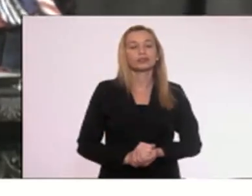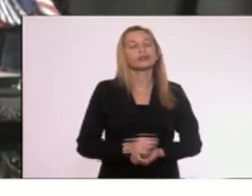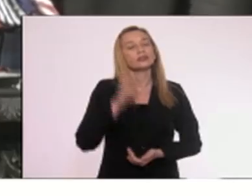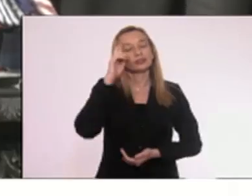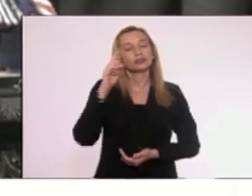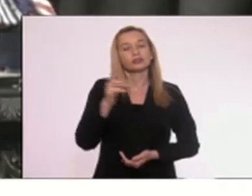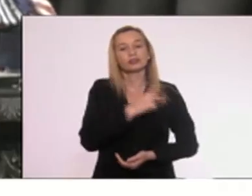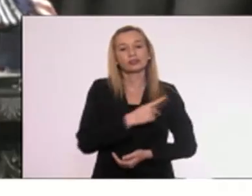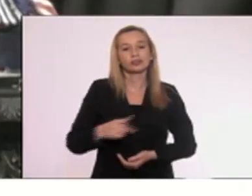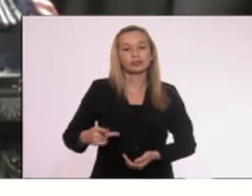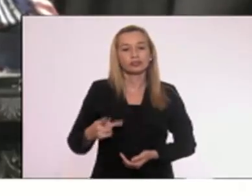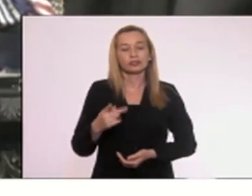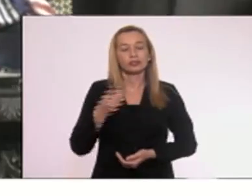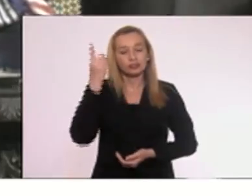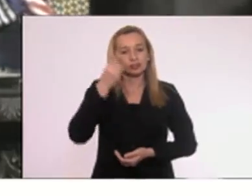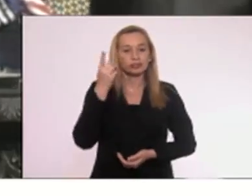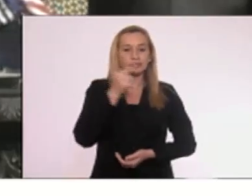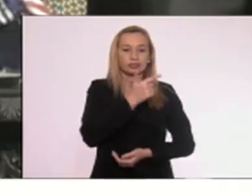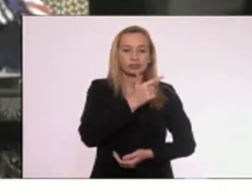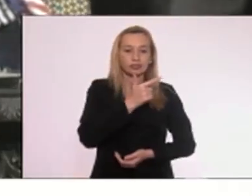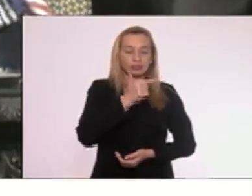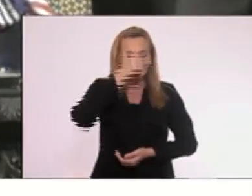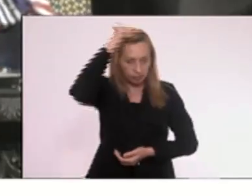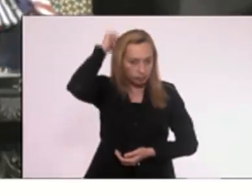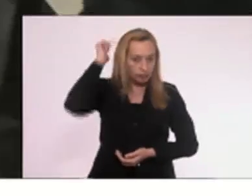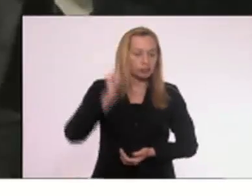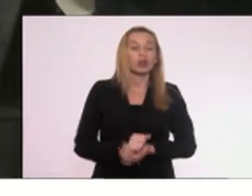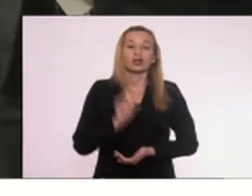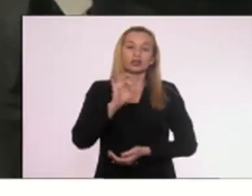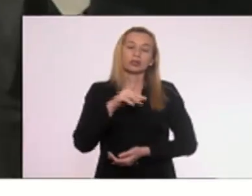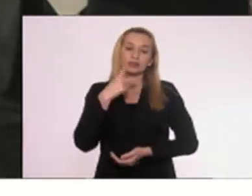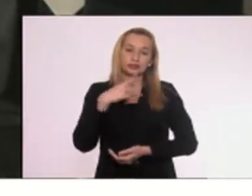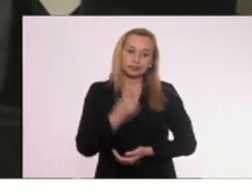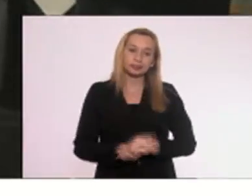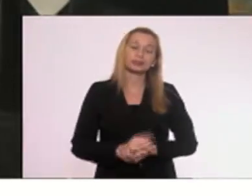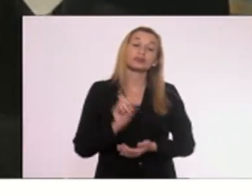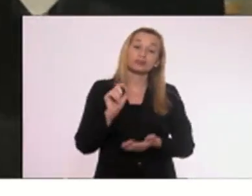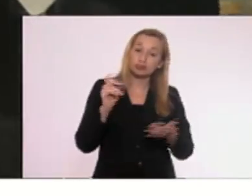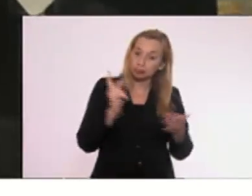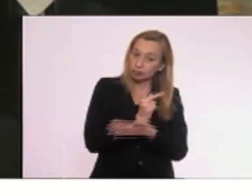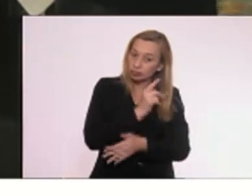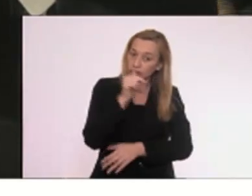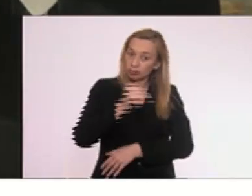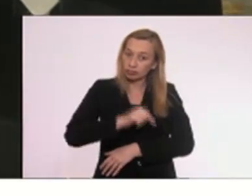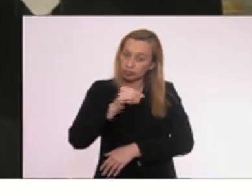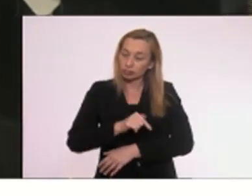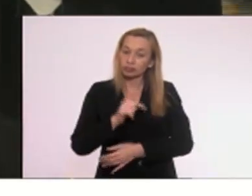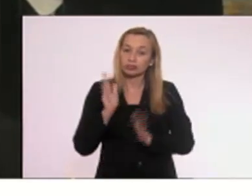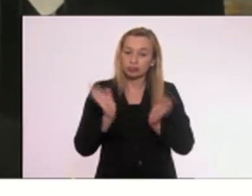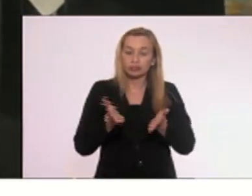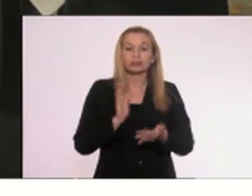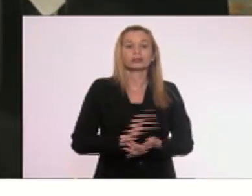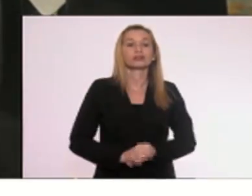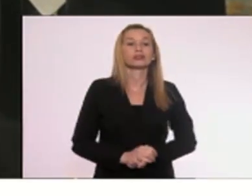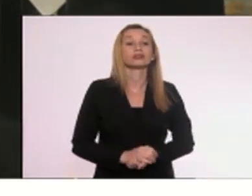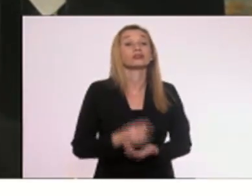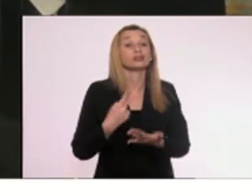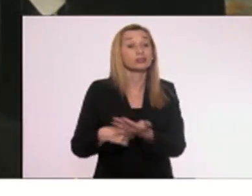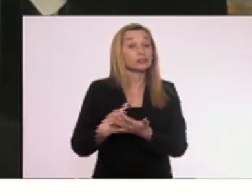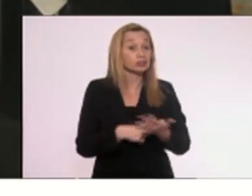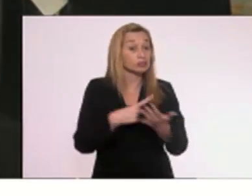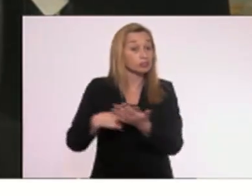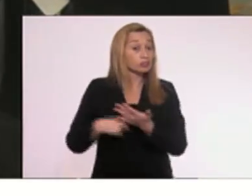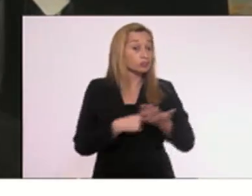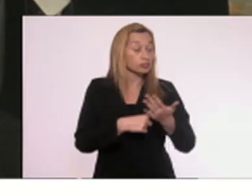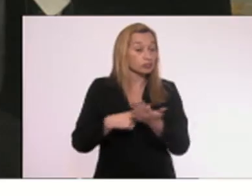Deputado Luiz Paulo. Só para assinalar que o que aconteceu aqui agora foi um acordo de